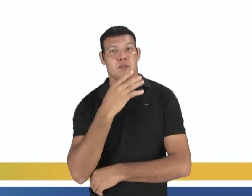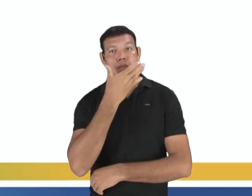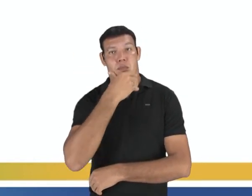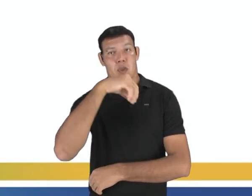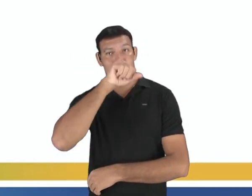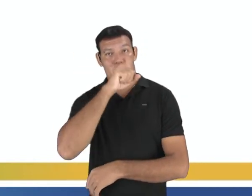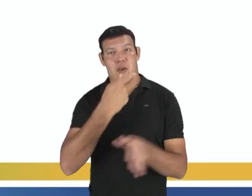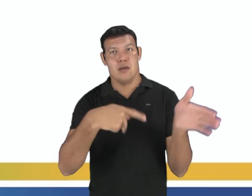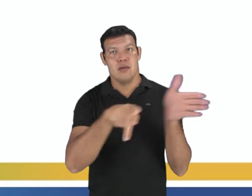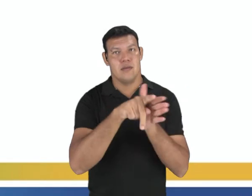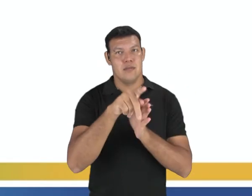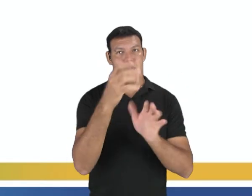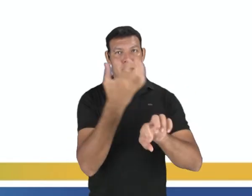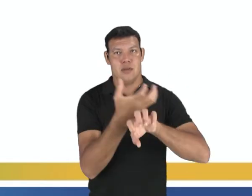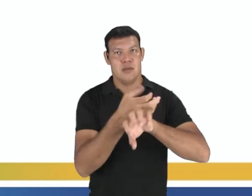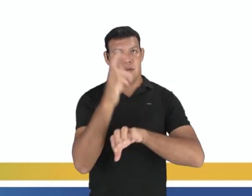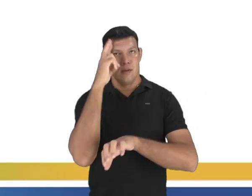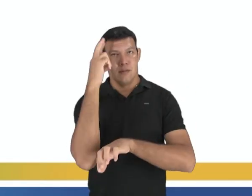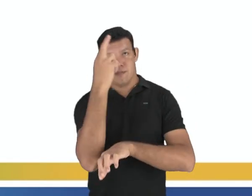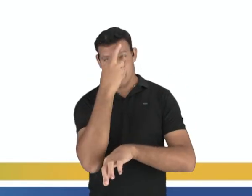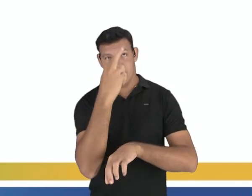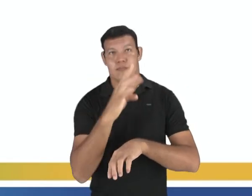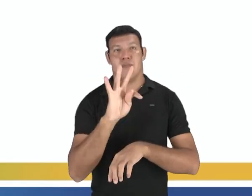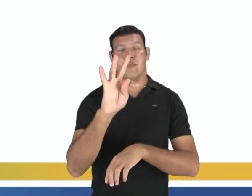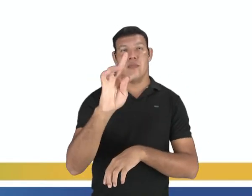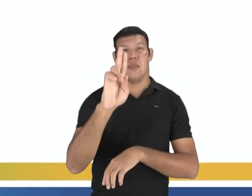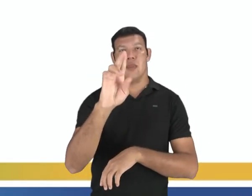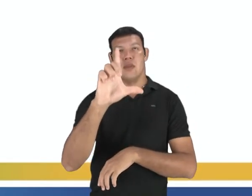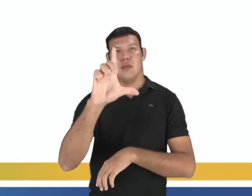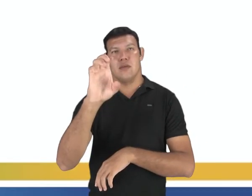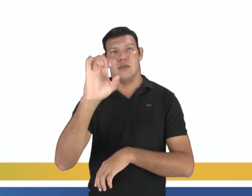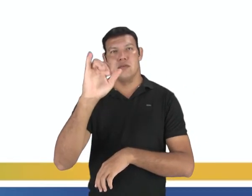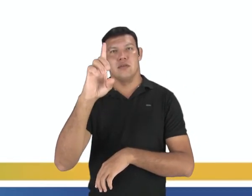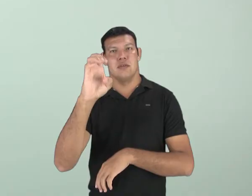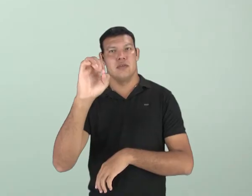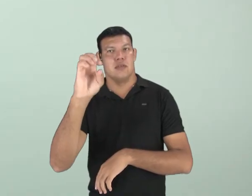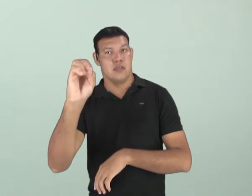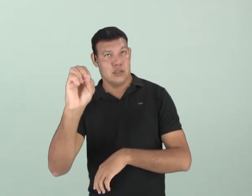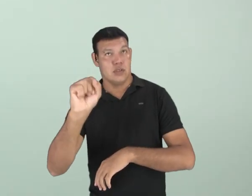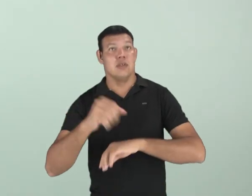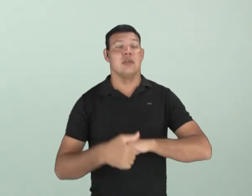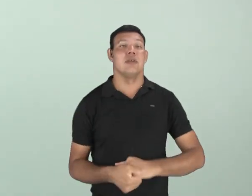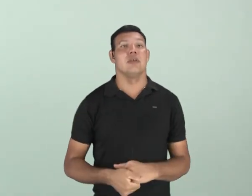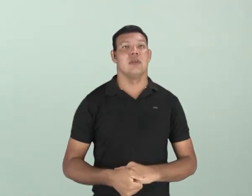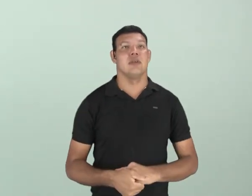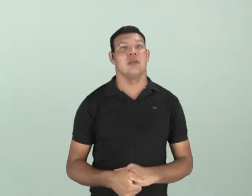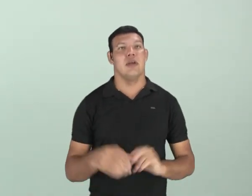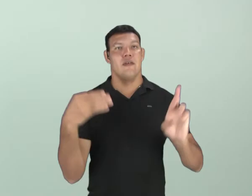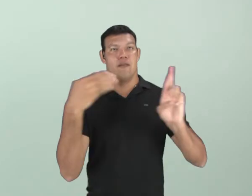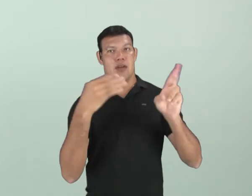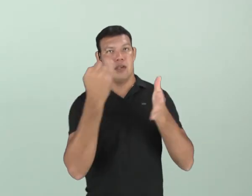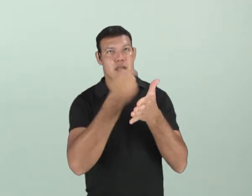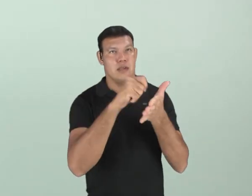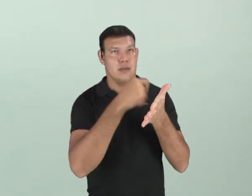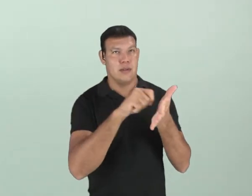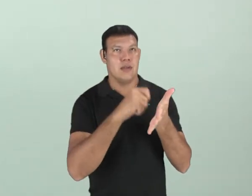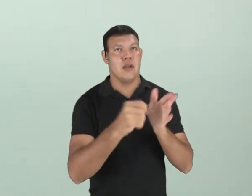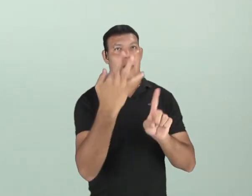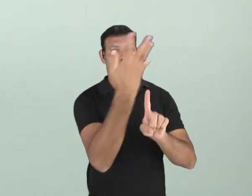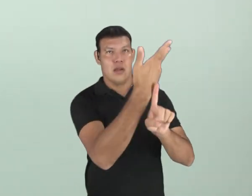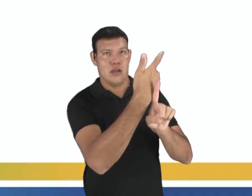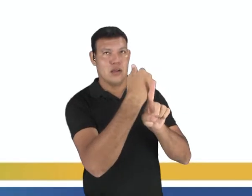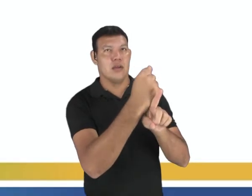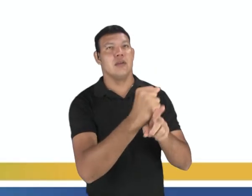também, são pessoas que vão começar a relatar sobre a escrita aí dos fatos, né? Arte, exaltação